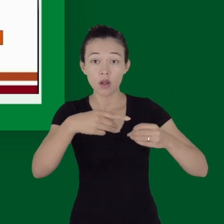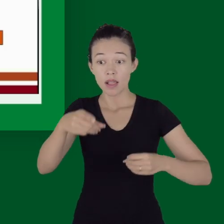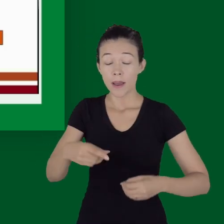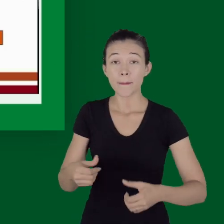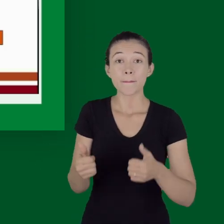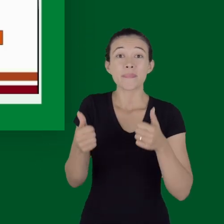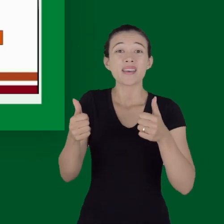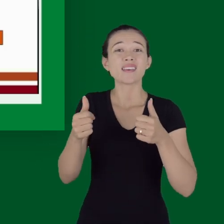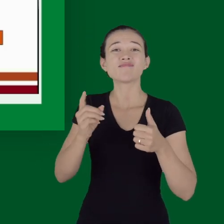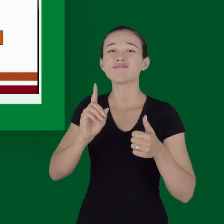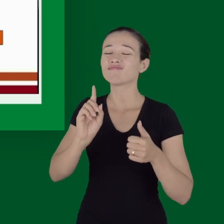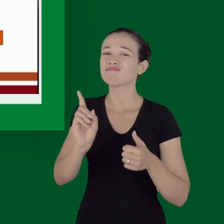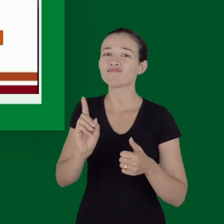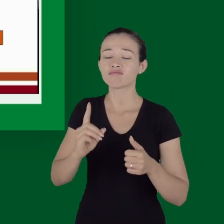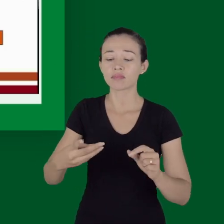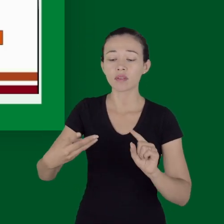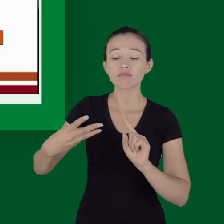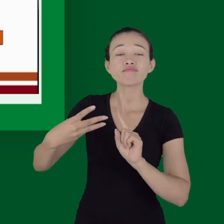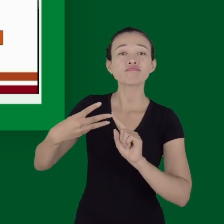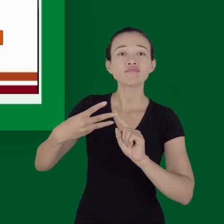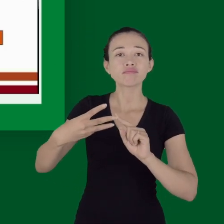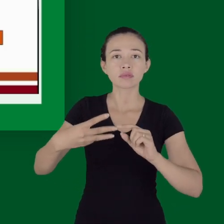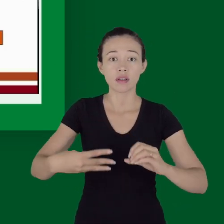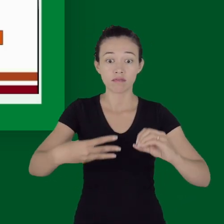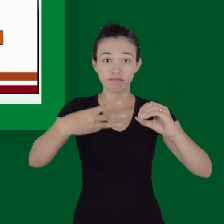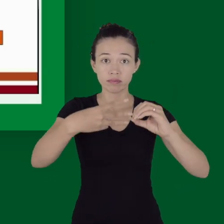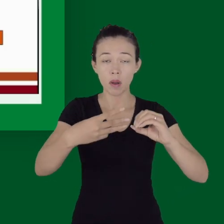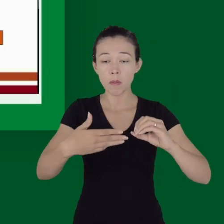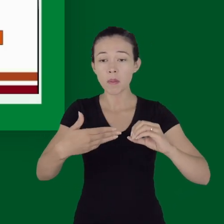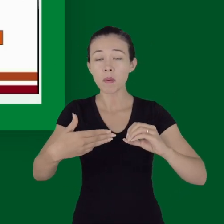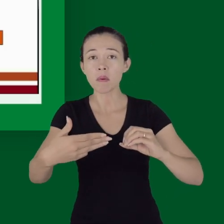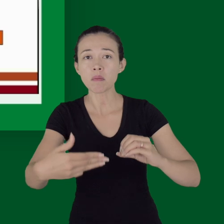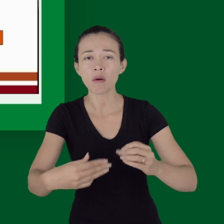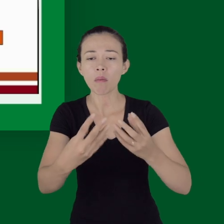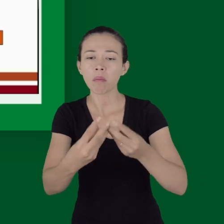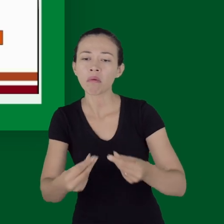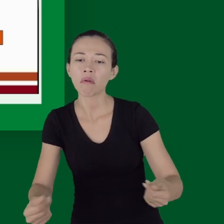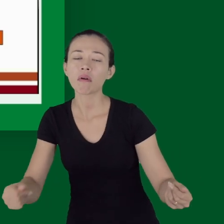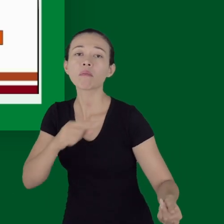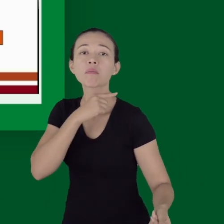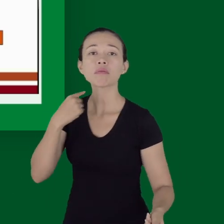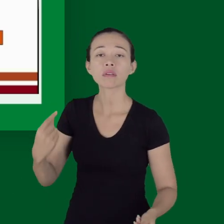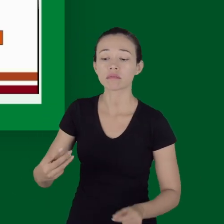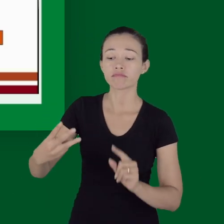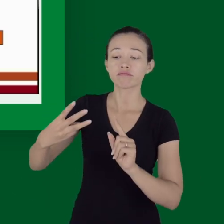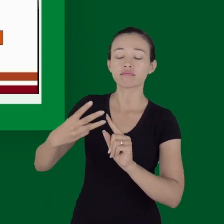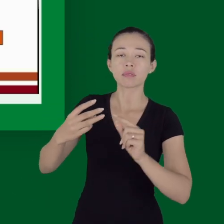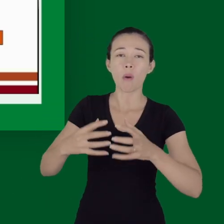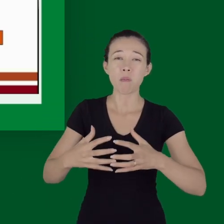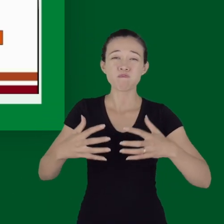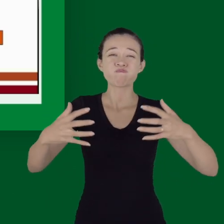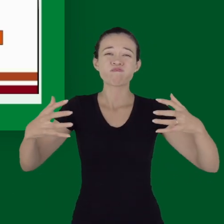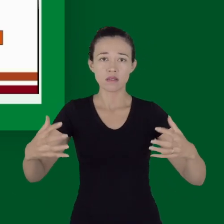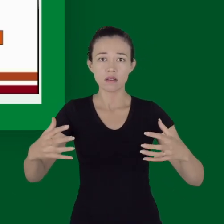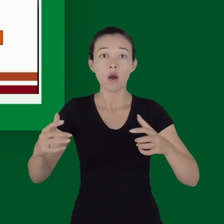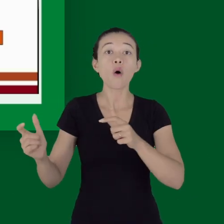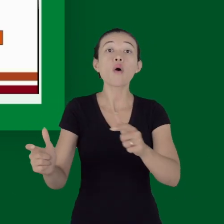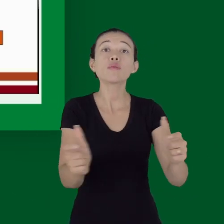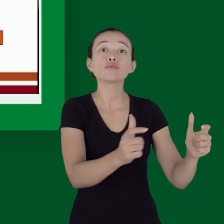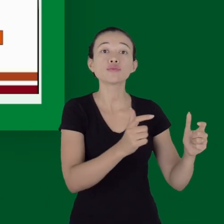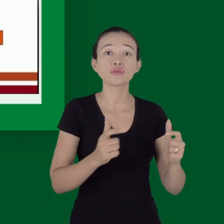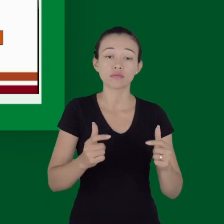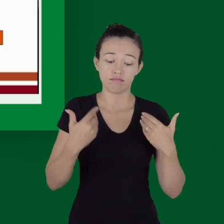celular morte e edema né e v atingir os principais tecidos que são vitais pro funcionamento do organismo